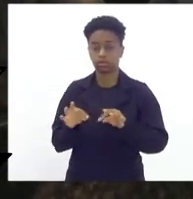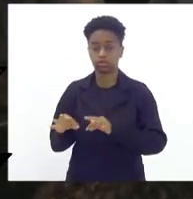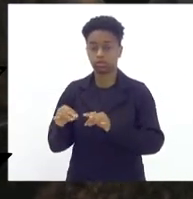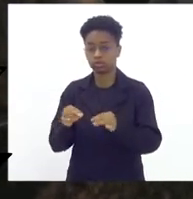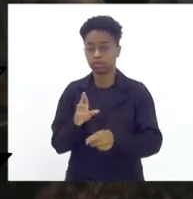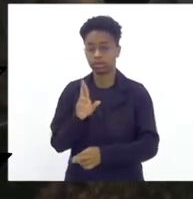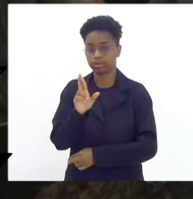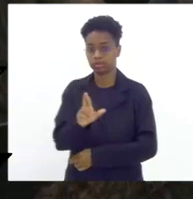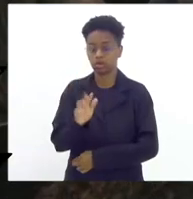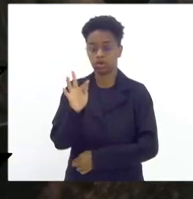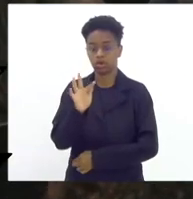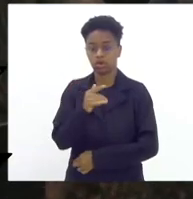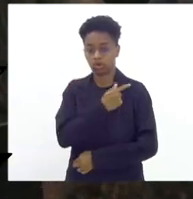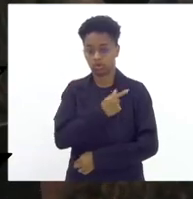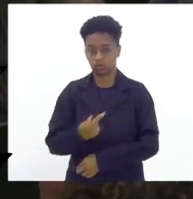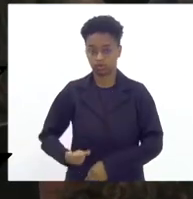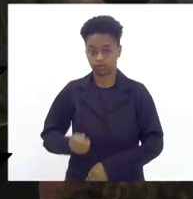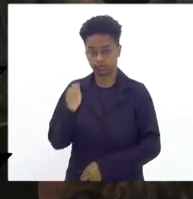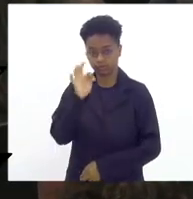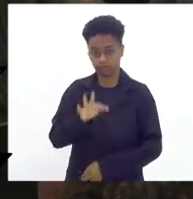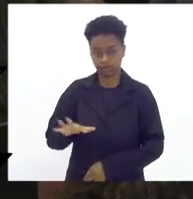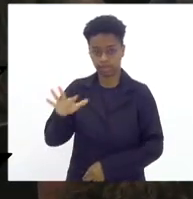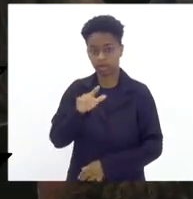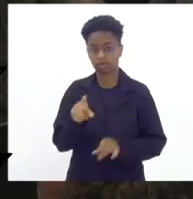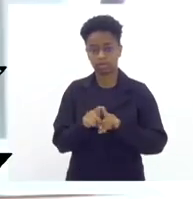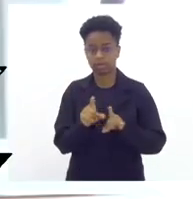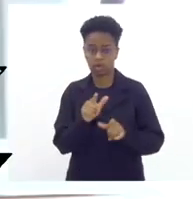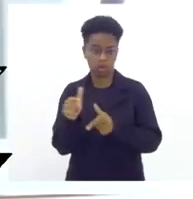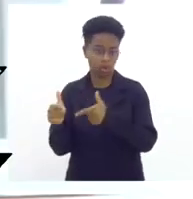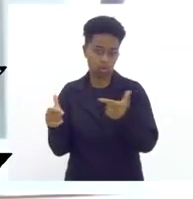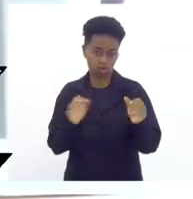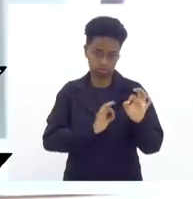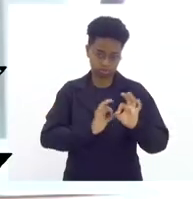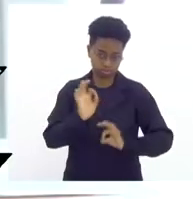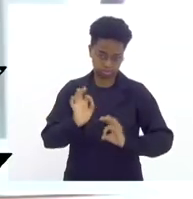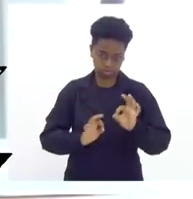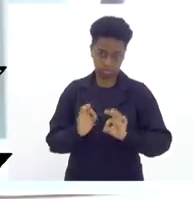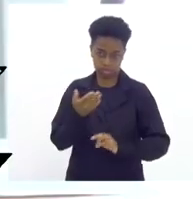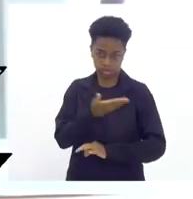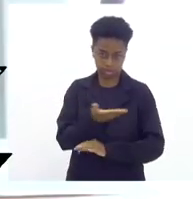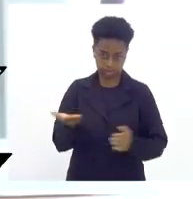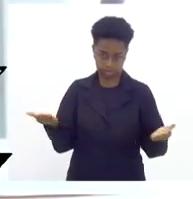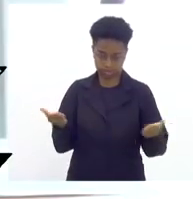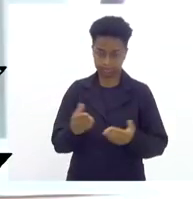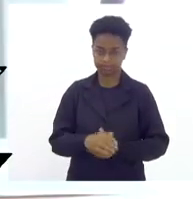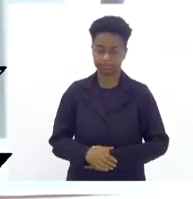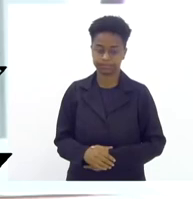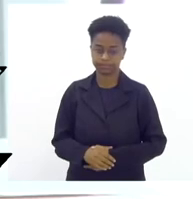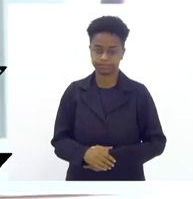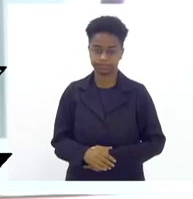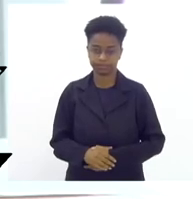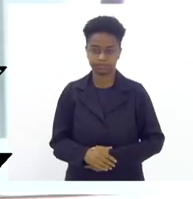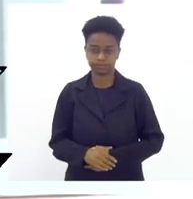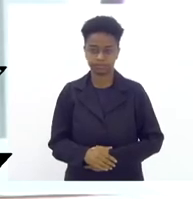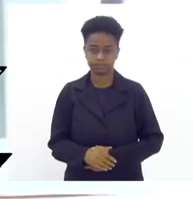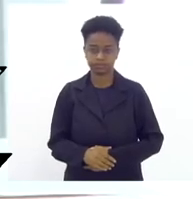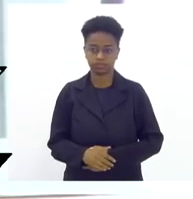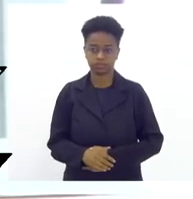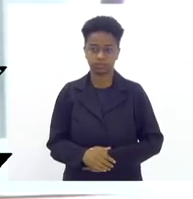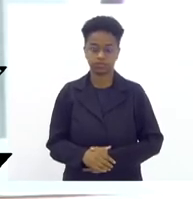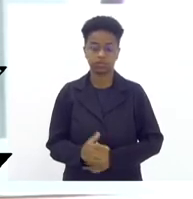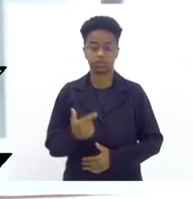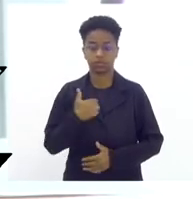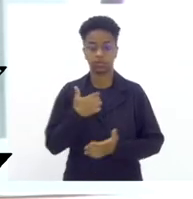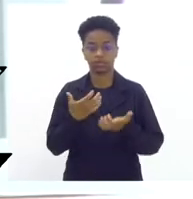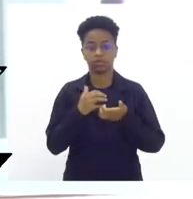outras entidades estaduais municipais e organização da sociedade civil aqui representado então eu gostaria